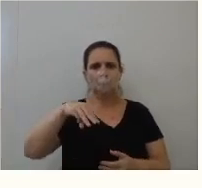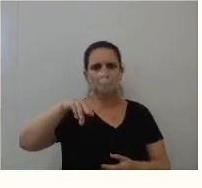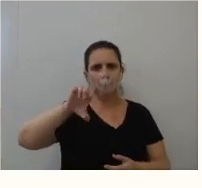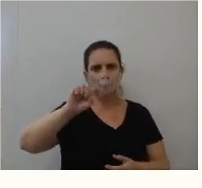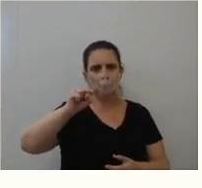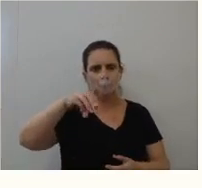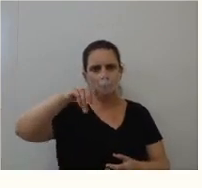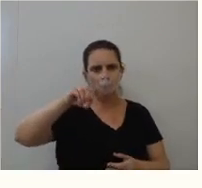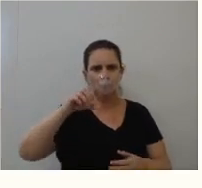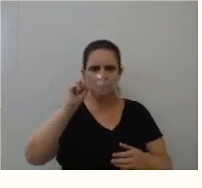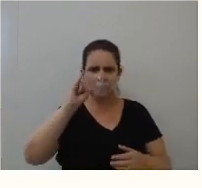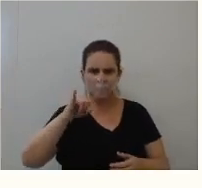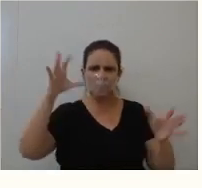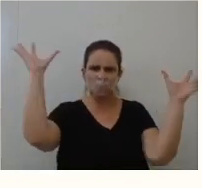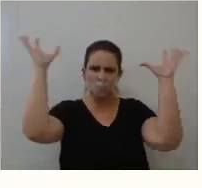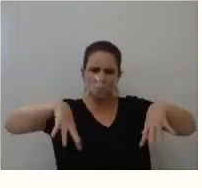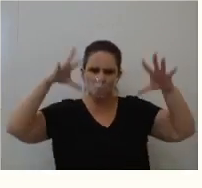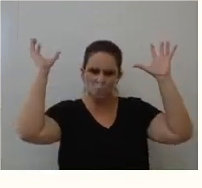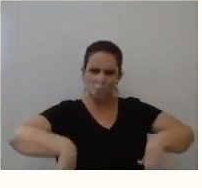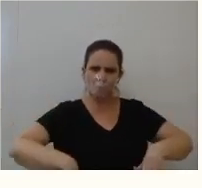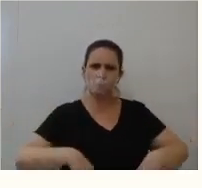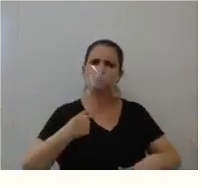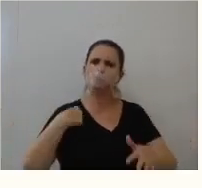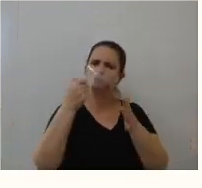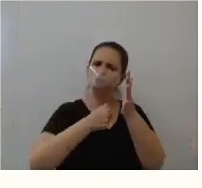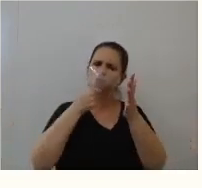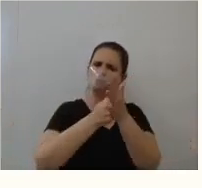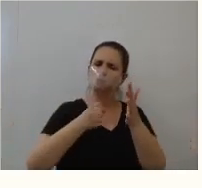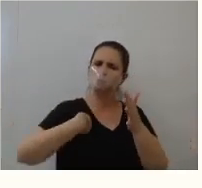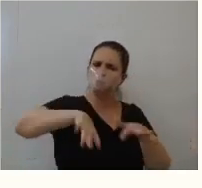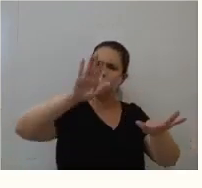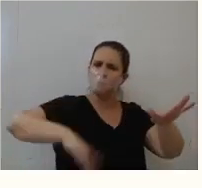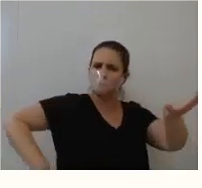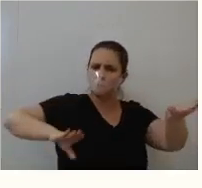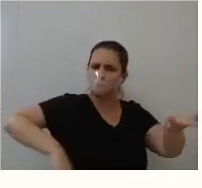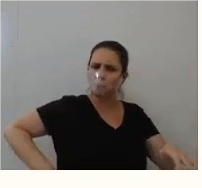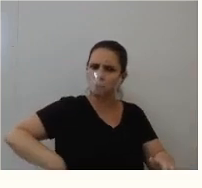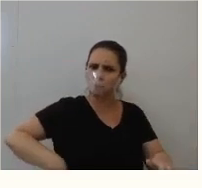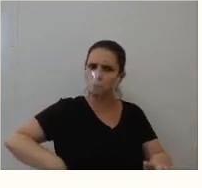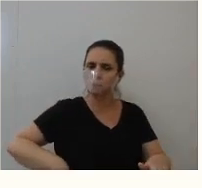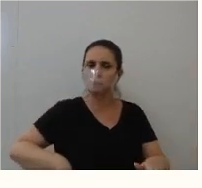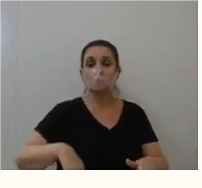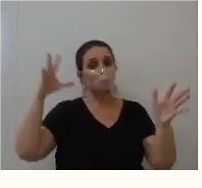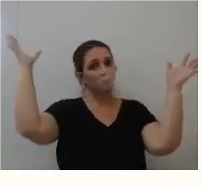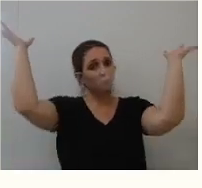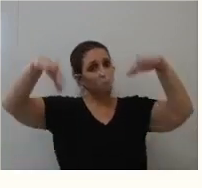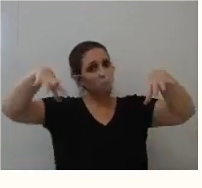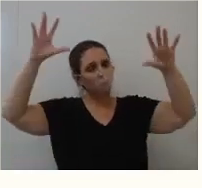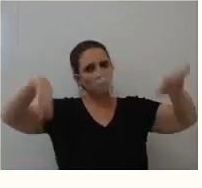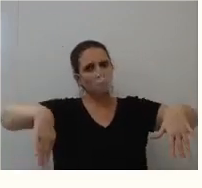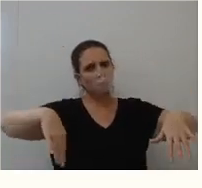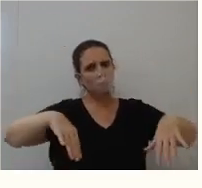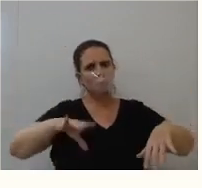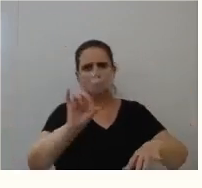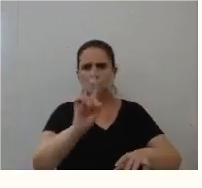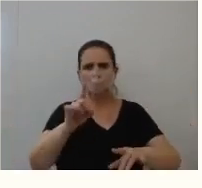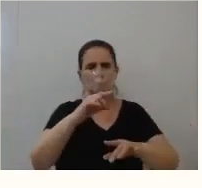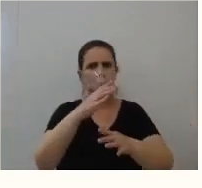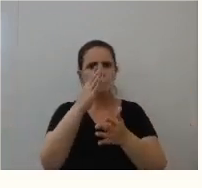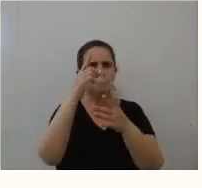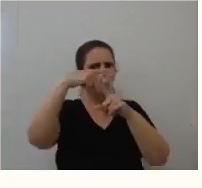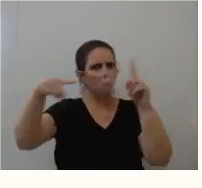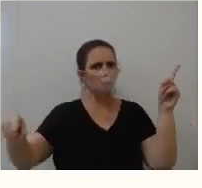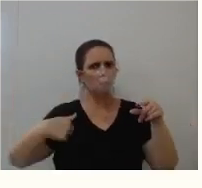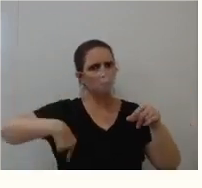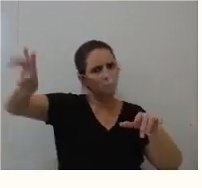que chova, vamos à praia. Perceba, a ação de chover não impede a ação de ir